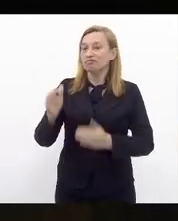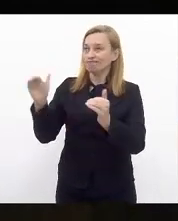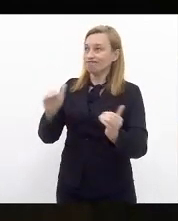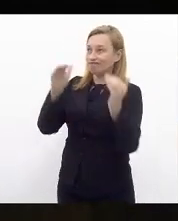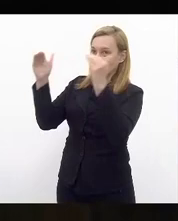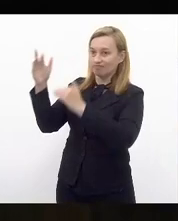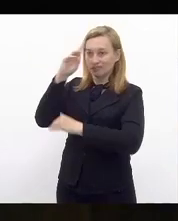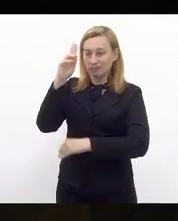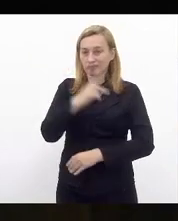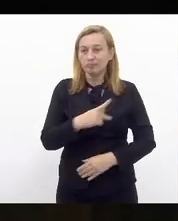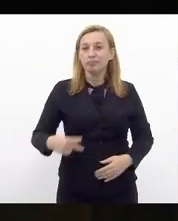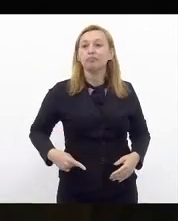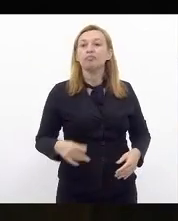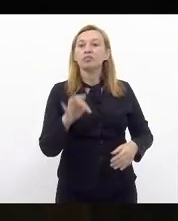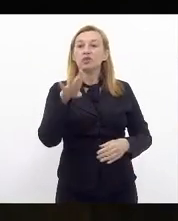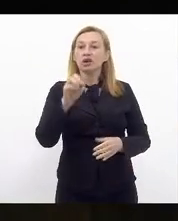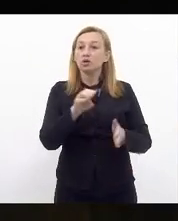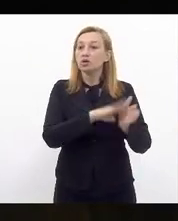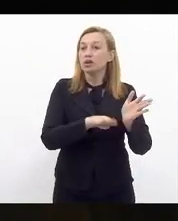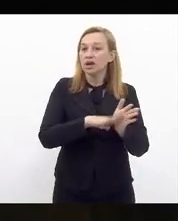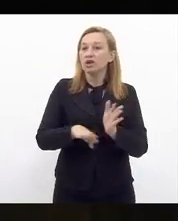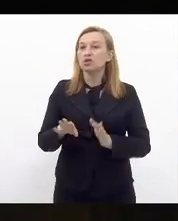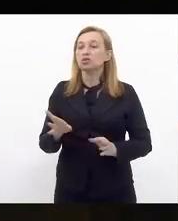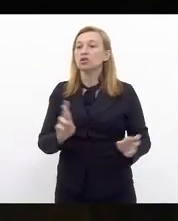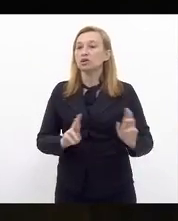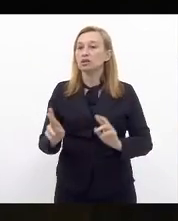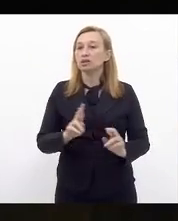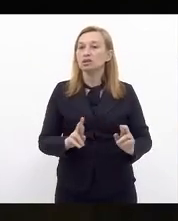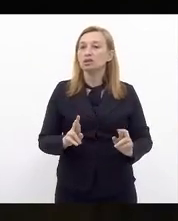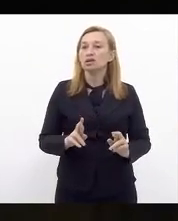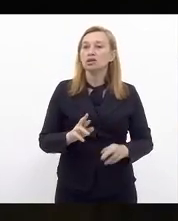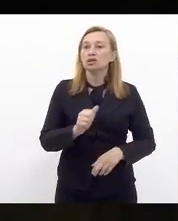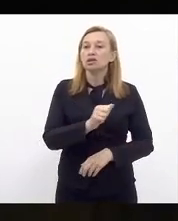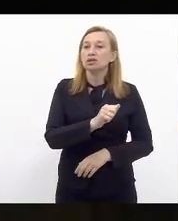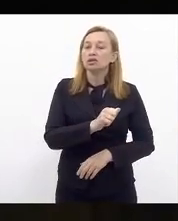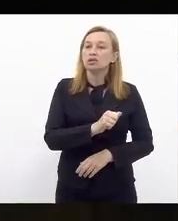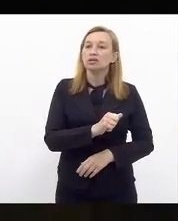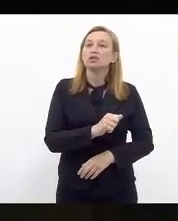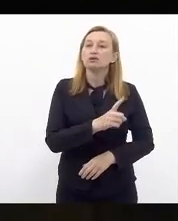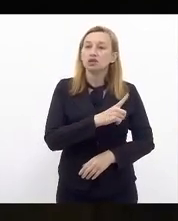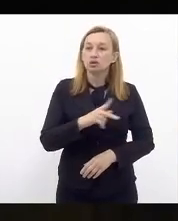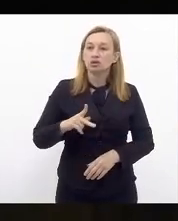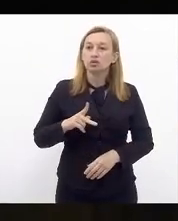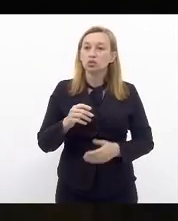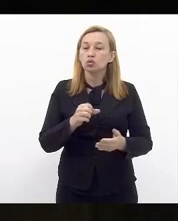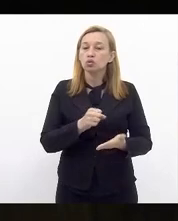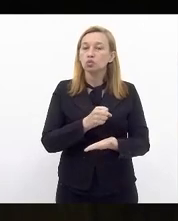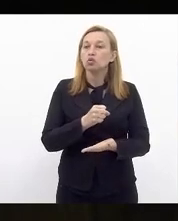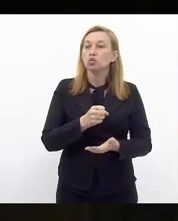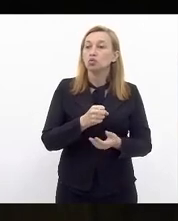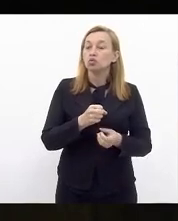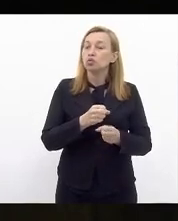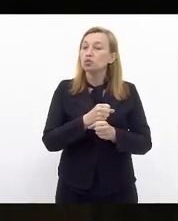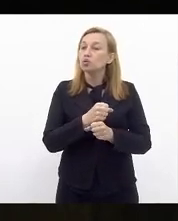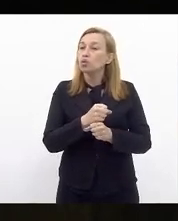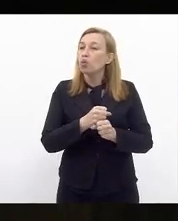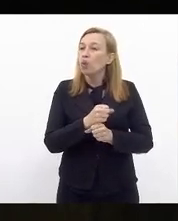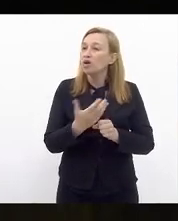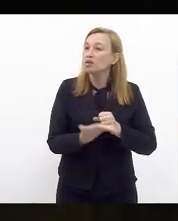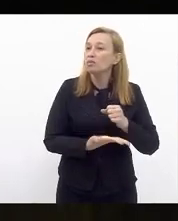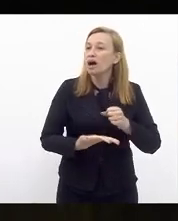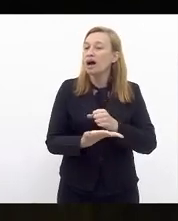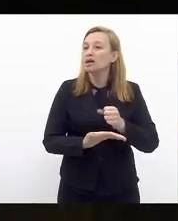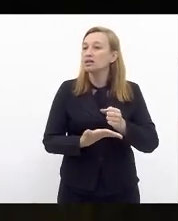em relação ao teto de gastos a defensoria restou vencida na questão do ano base é